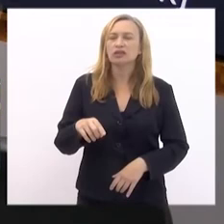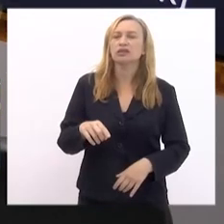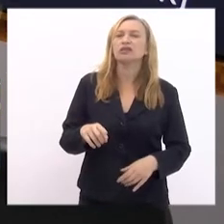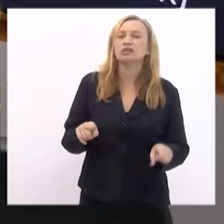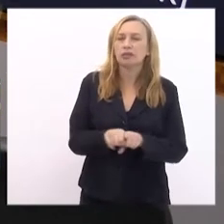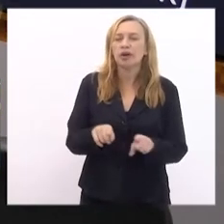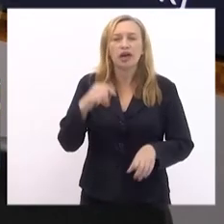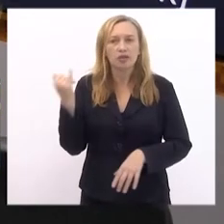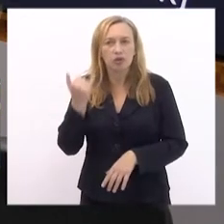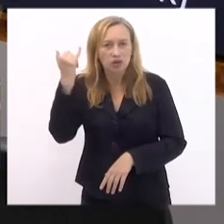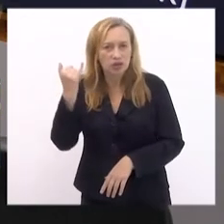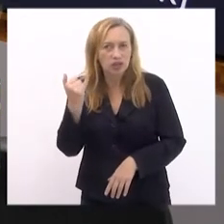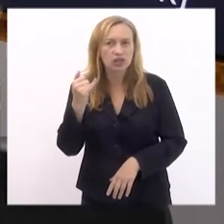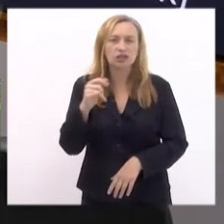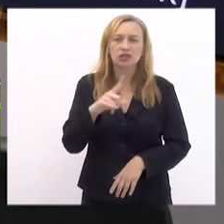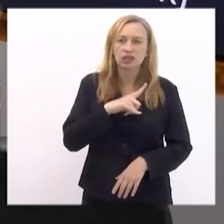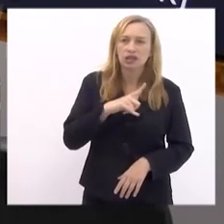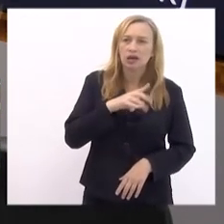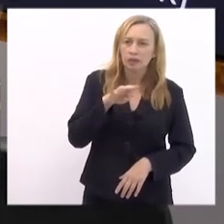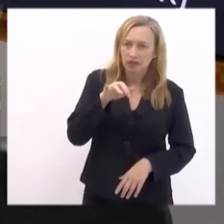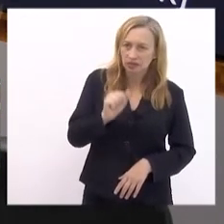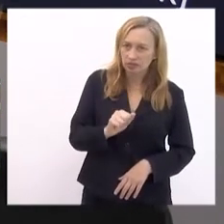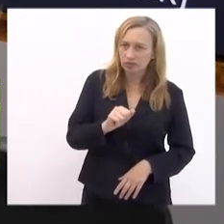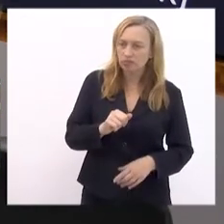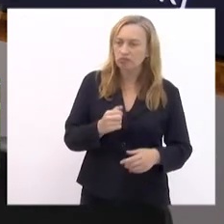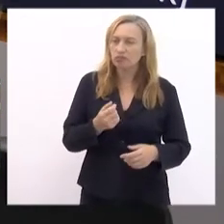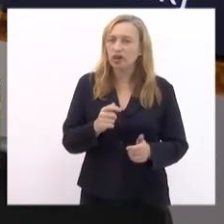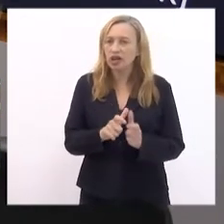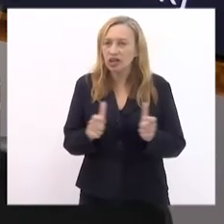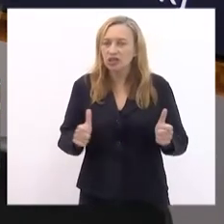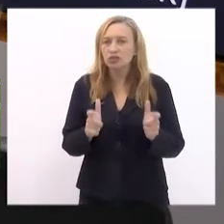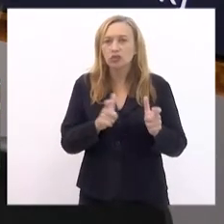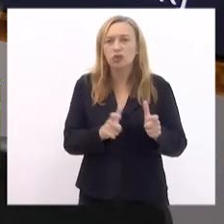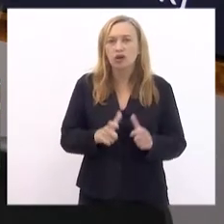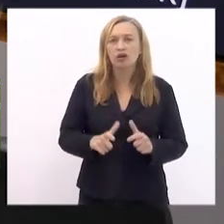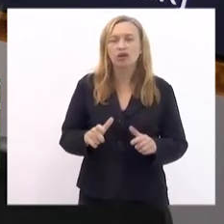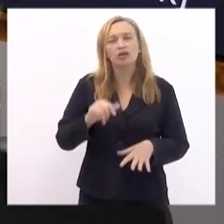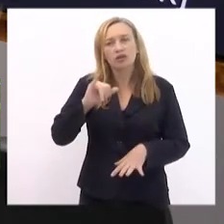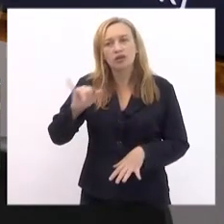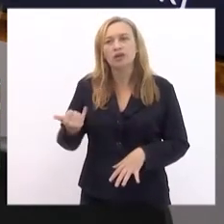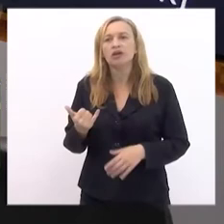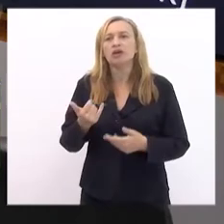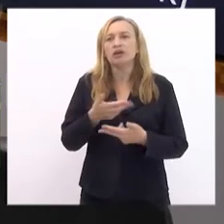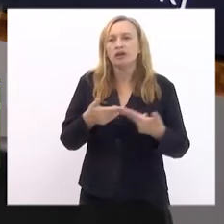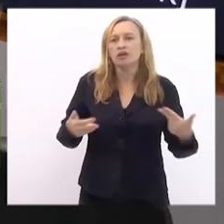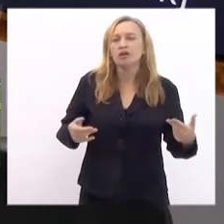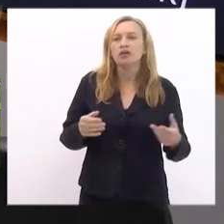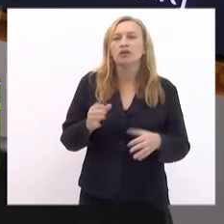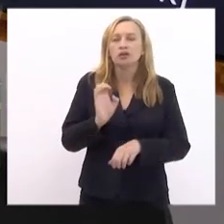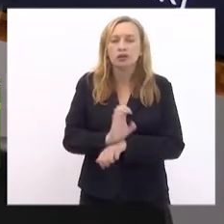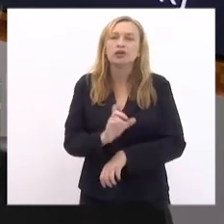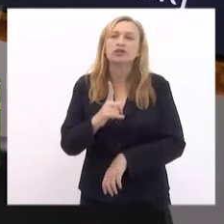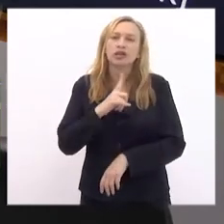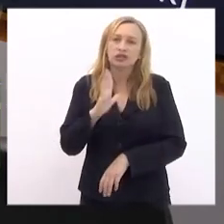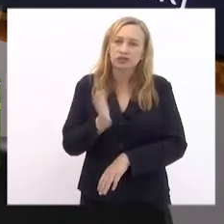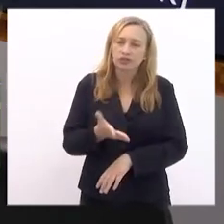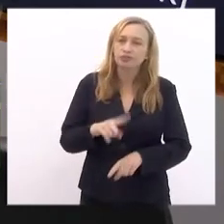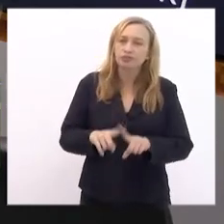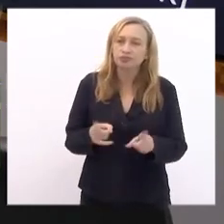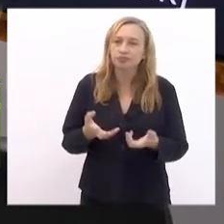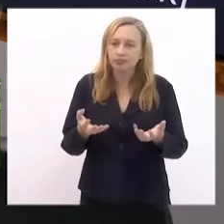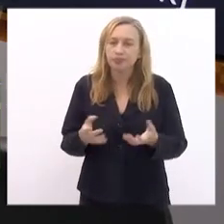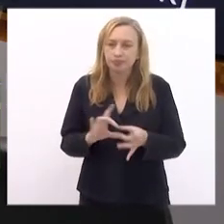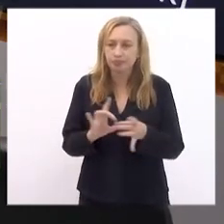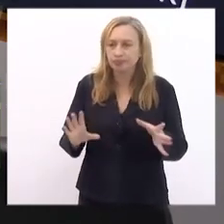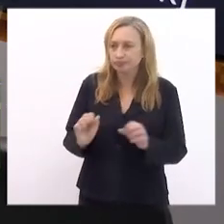Machada, é importante ter algo em São Gonçalo. Não são grandes espaços, né? Talvez aproveitando coisas que o Estado já tenha. Mas eu queria deixar isso